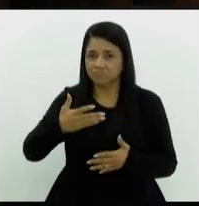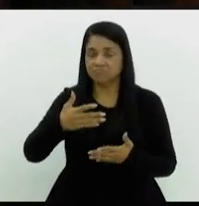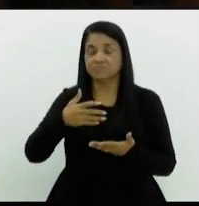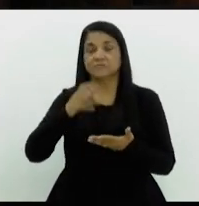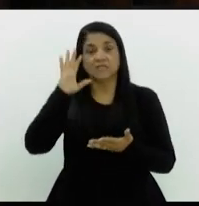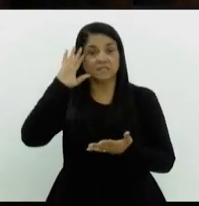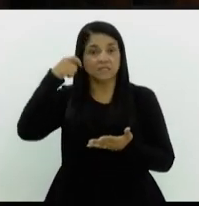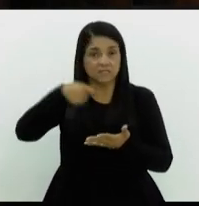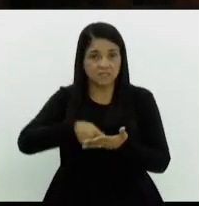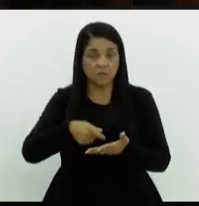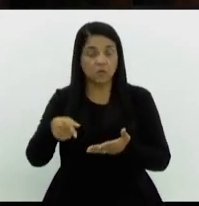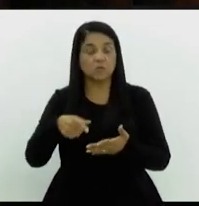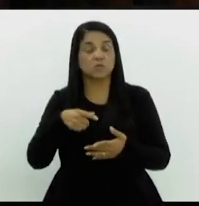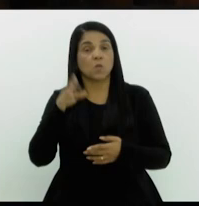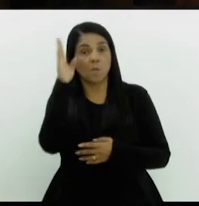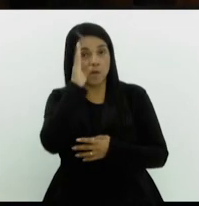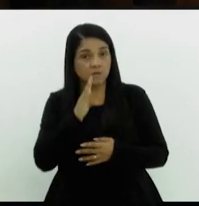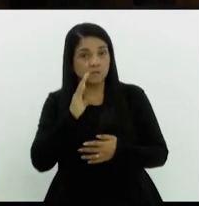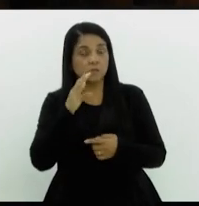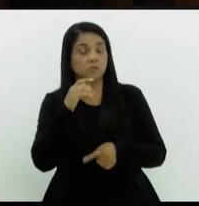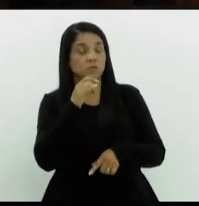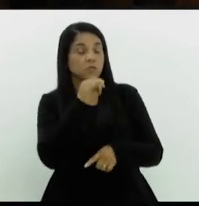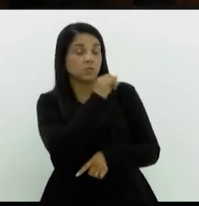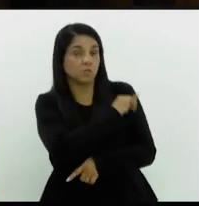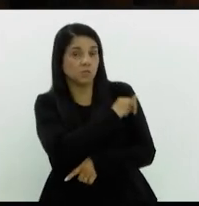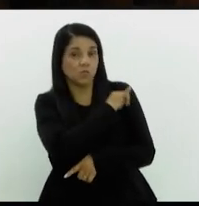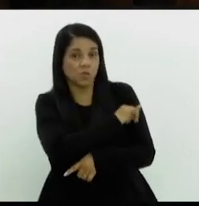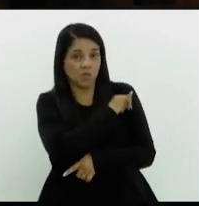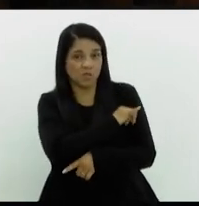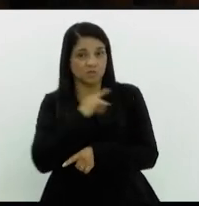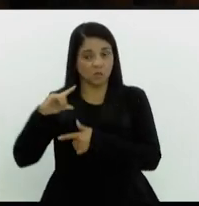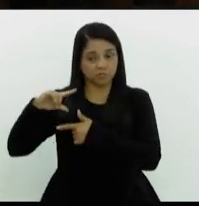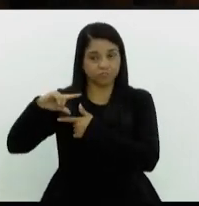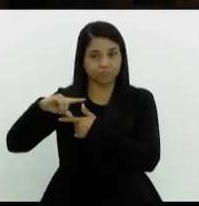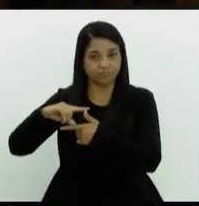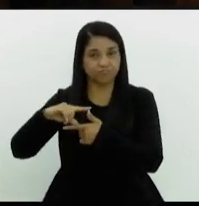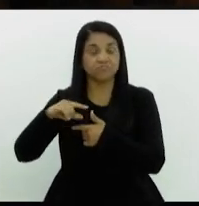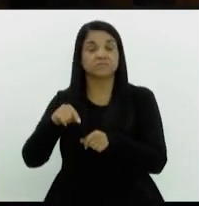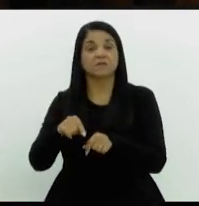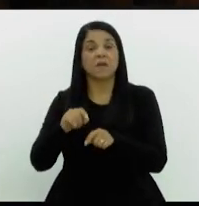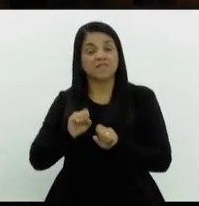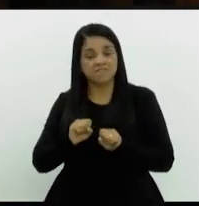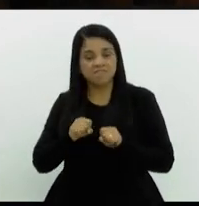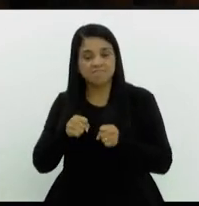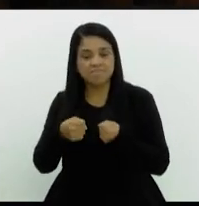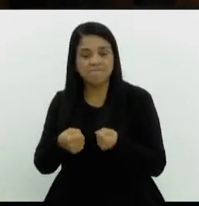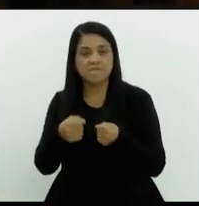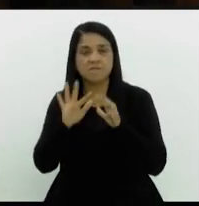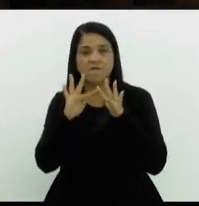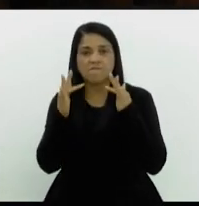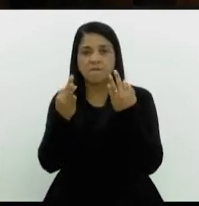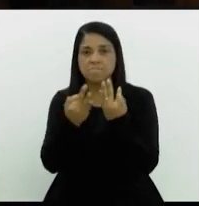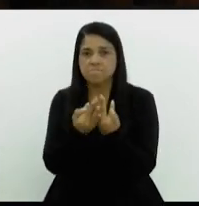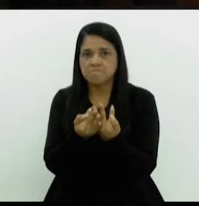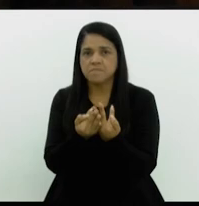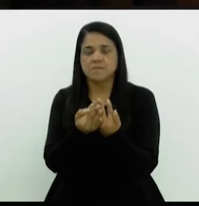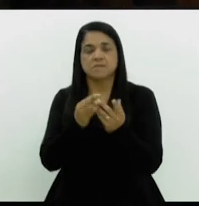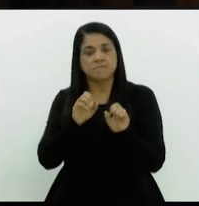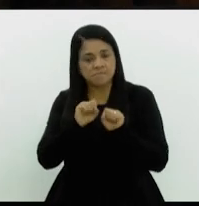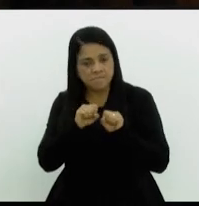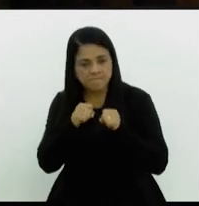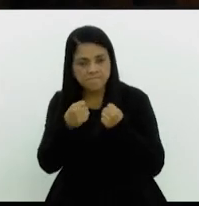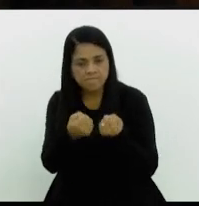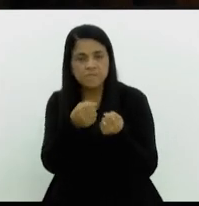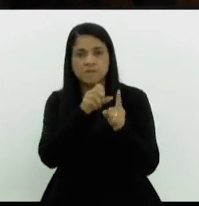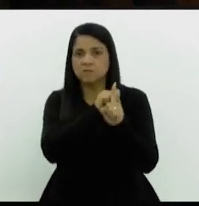Rio de Janeiro, são conservadores, mas, sobretudo, que defendem a família de bem, defendem a sociedade